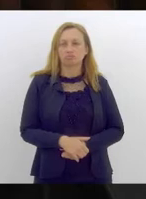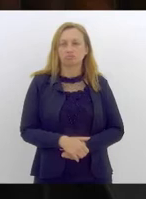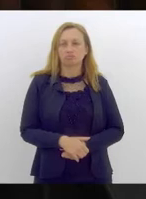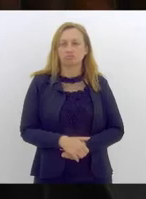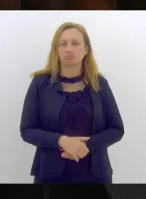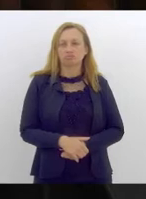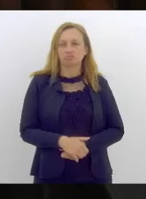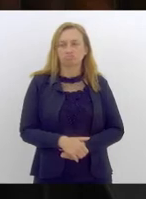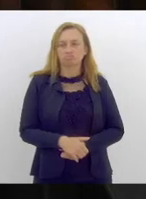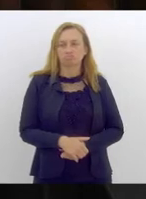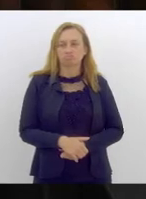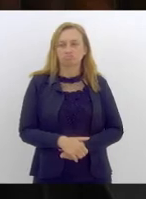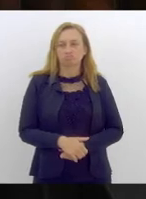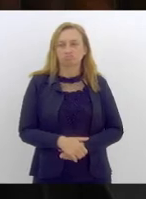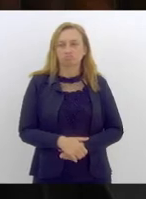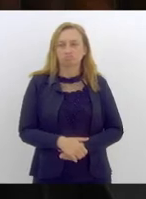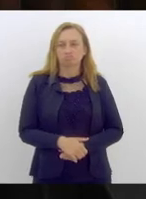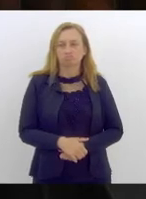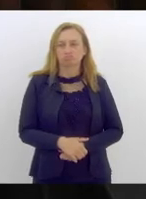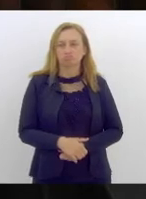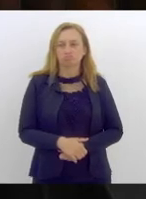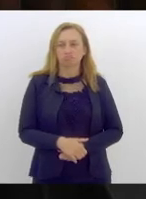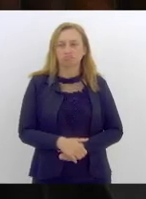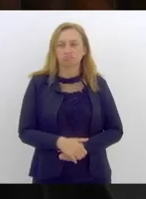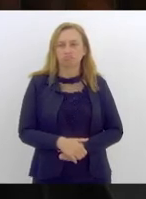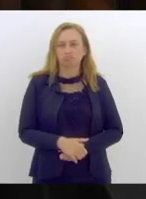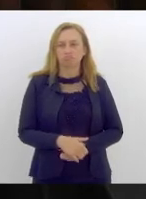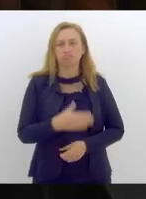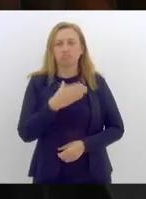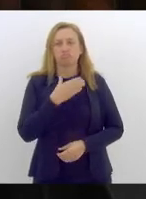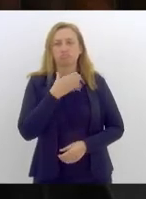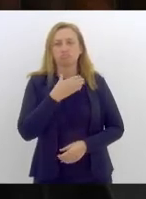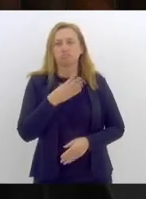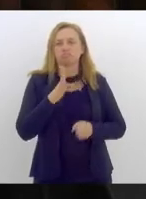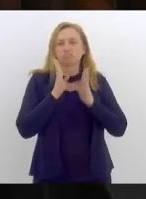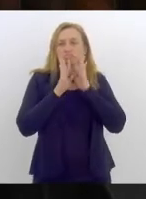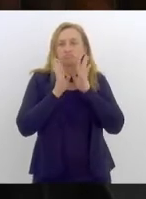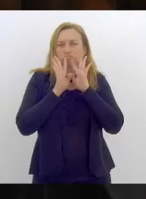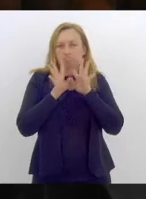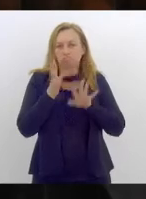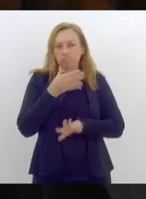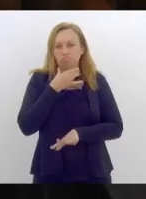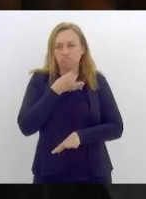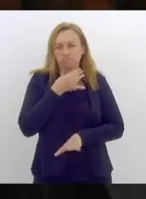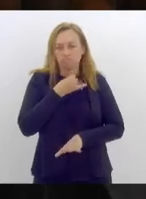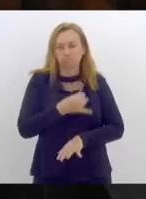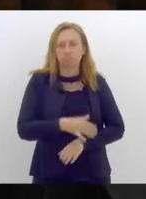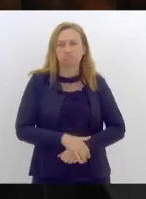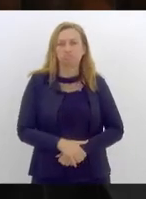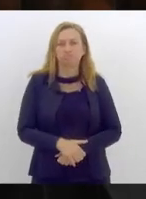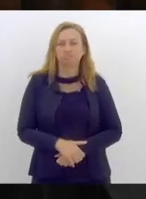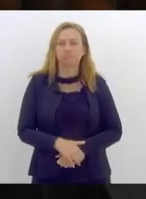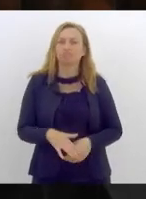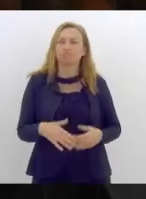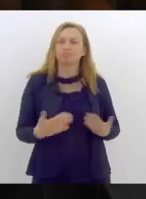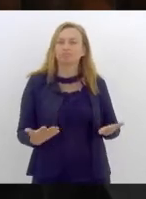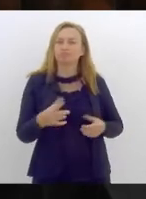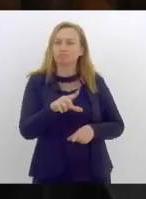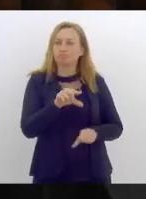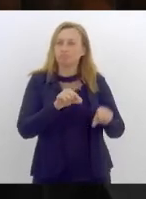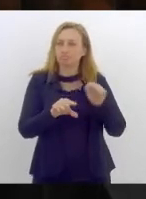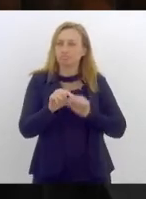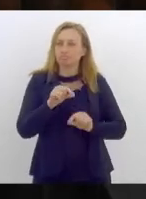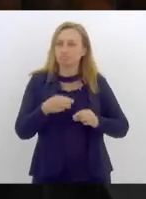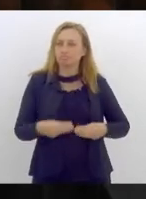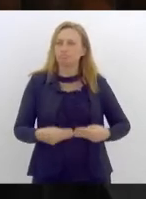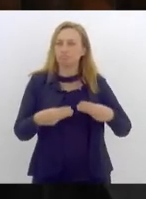engendradas com as famosas fake News então decidiu assim